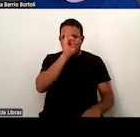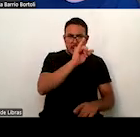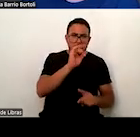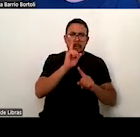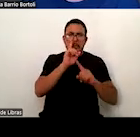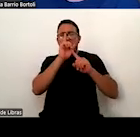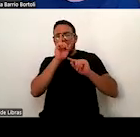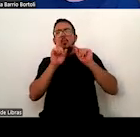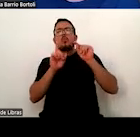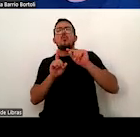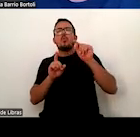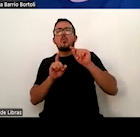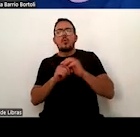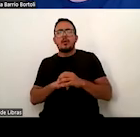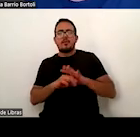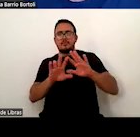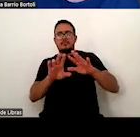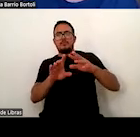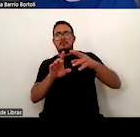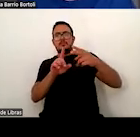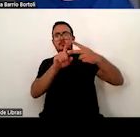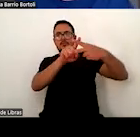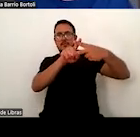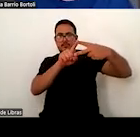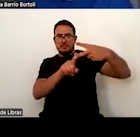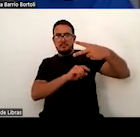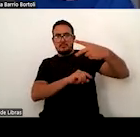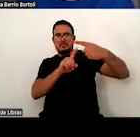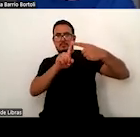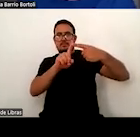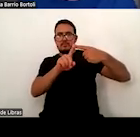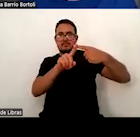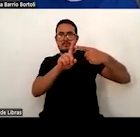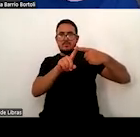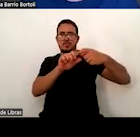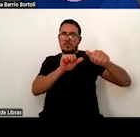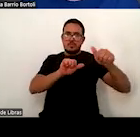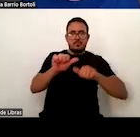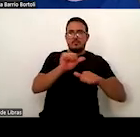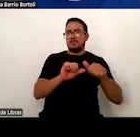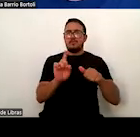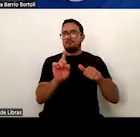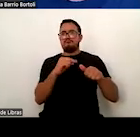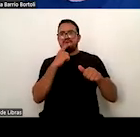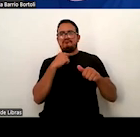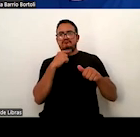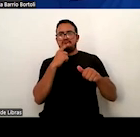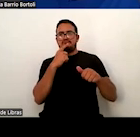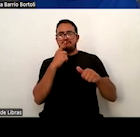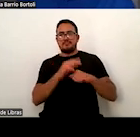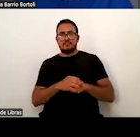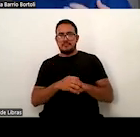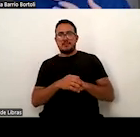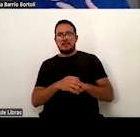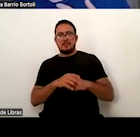risco em fatores não modificáveis e fatores modificáveis. O que é não modificável? Por exemplo, a idade. Então,